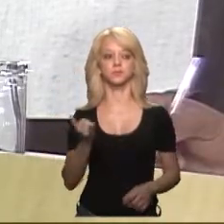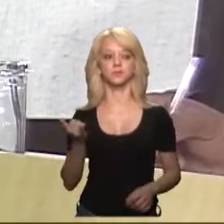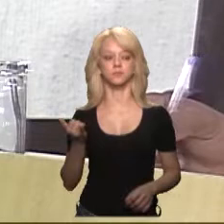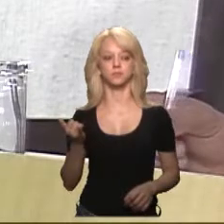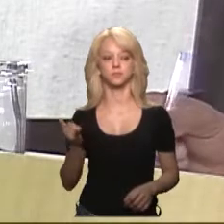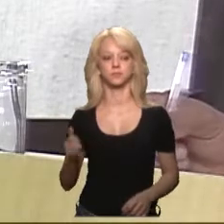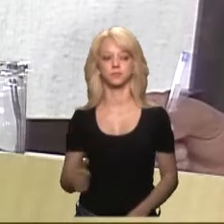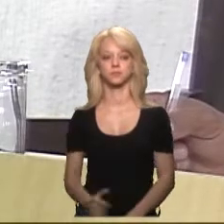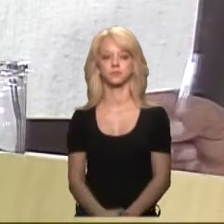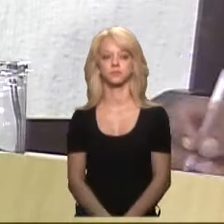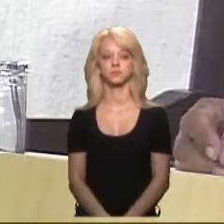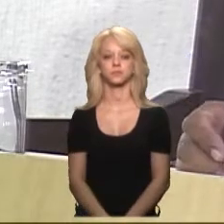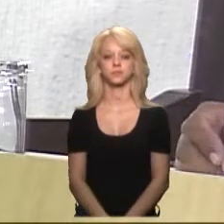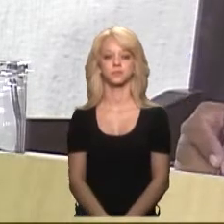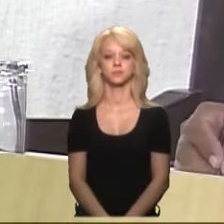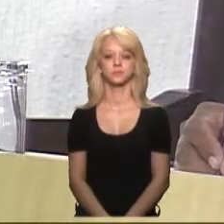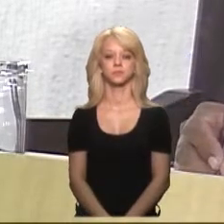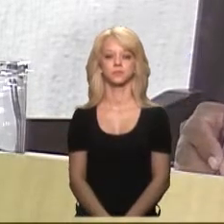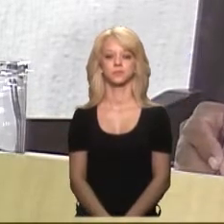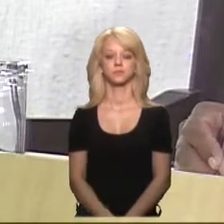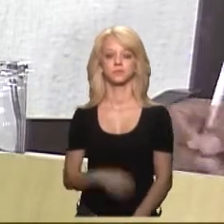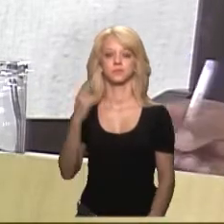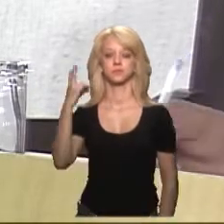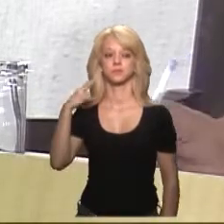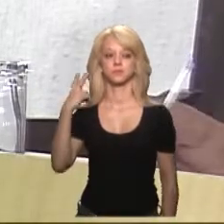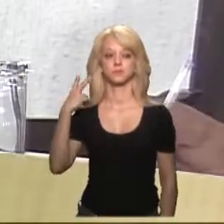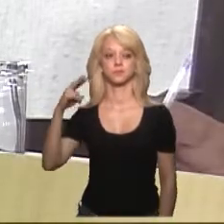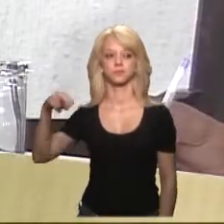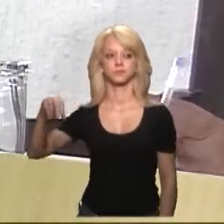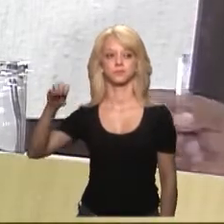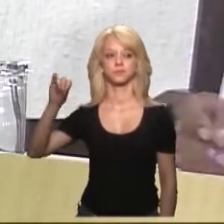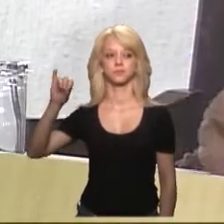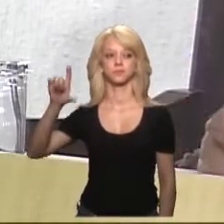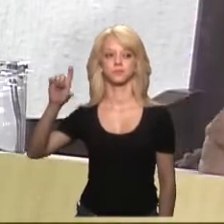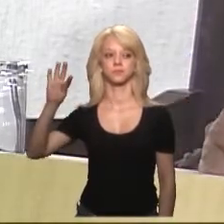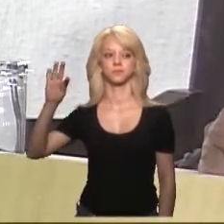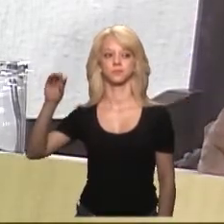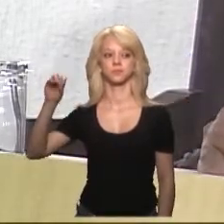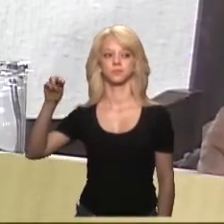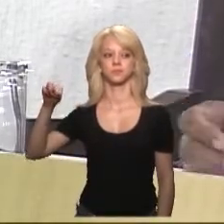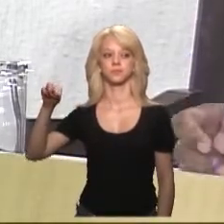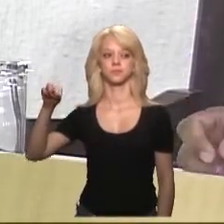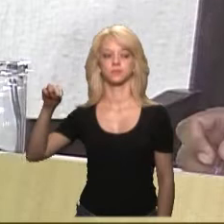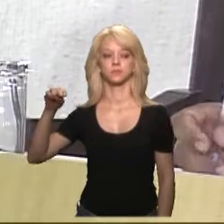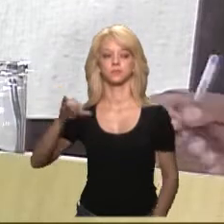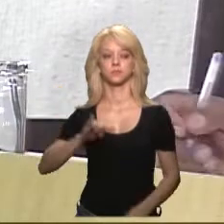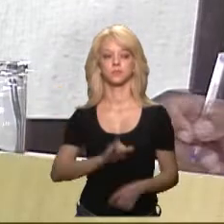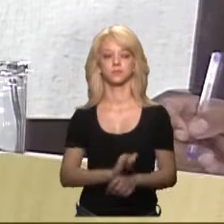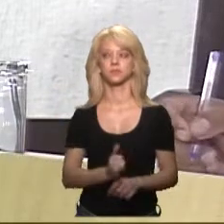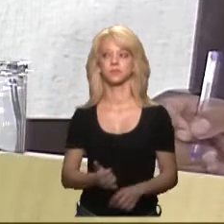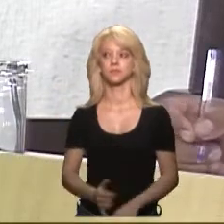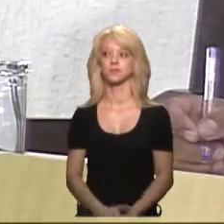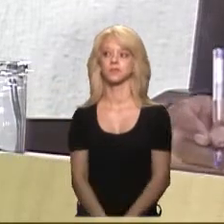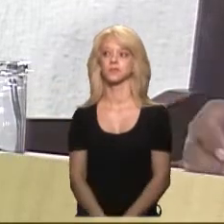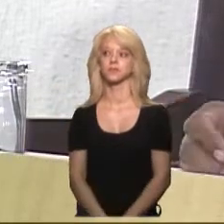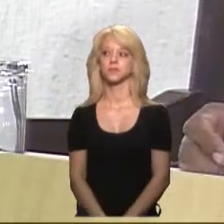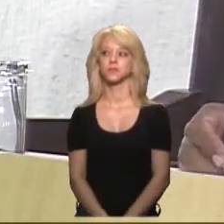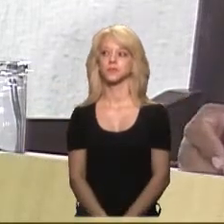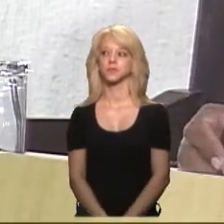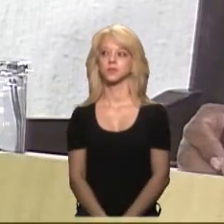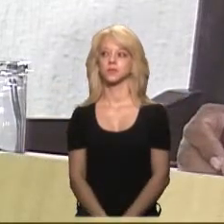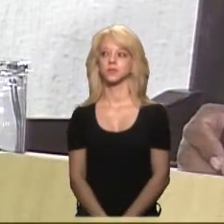Vereador Noilton Ramos. Ausente. Vereador Paulo Miranda. Presente. Vereadora